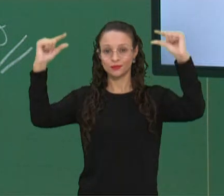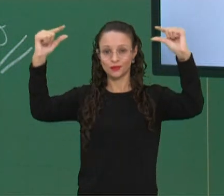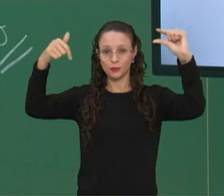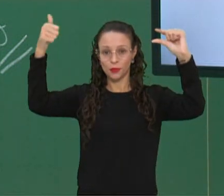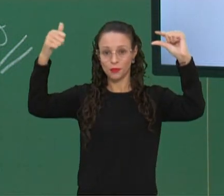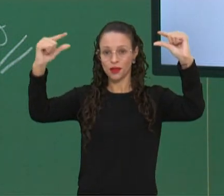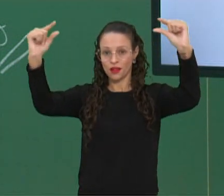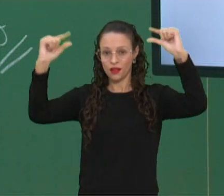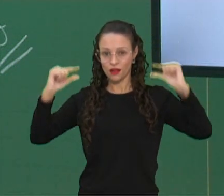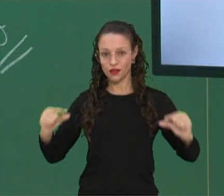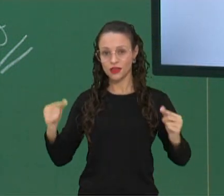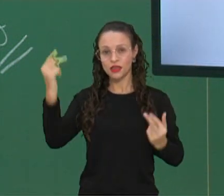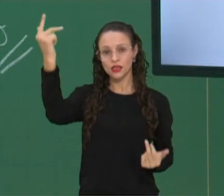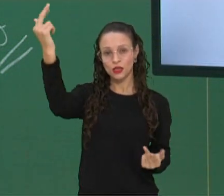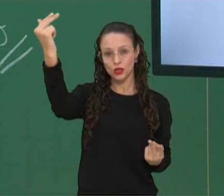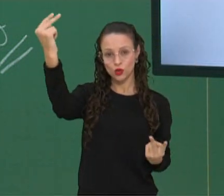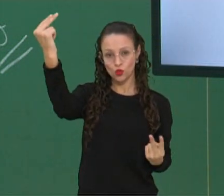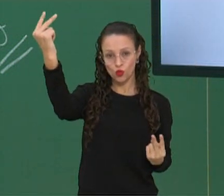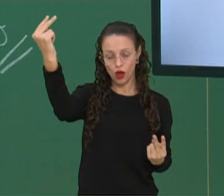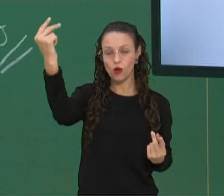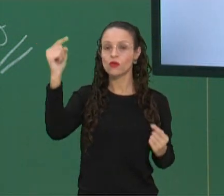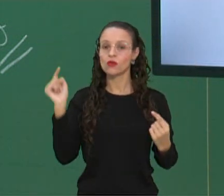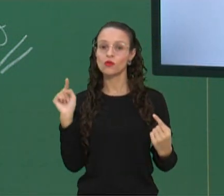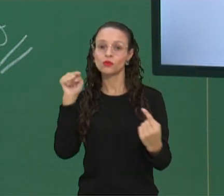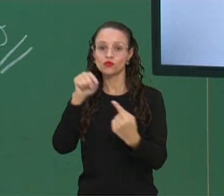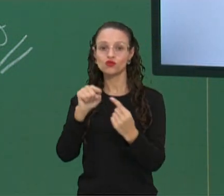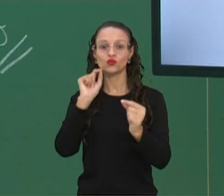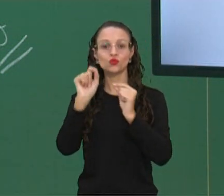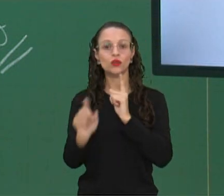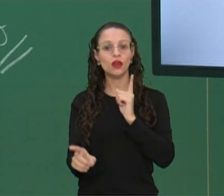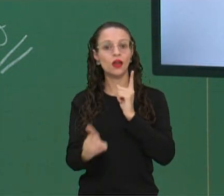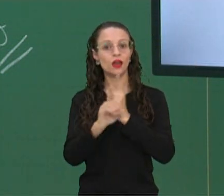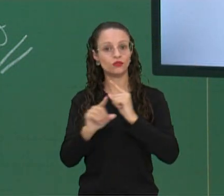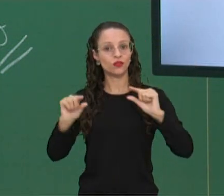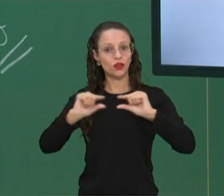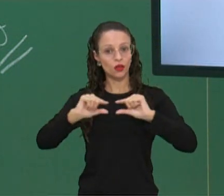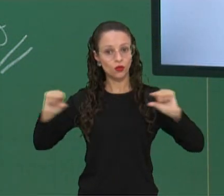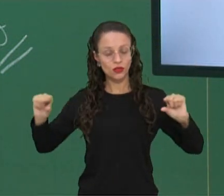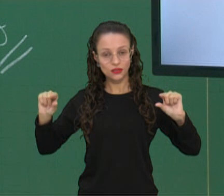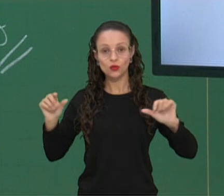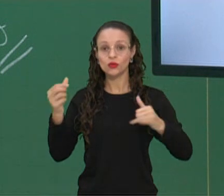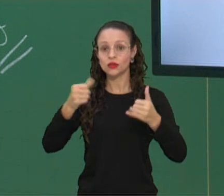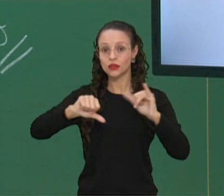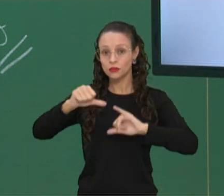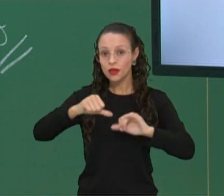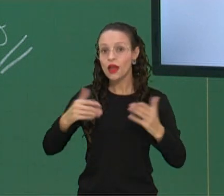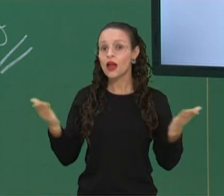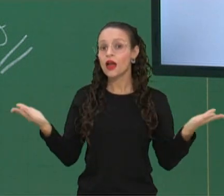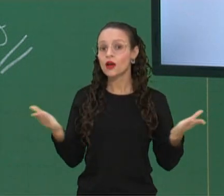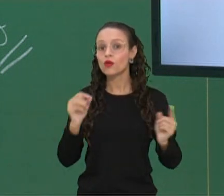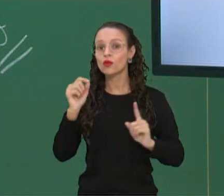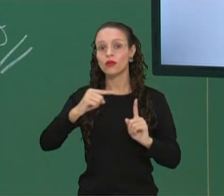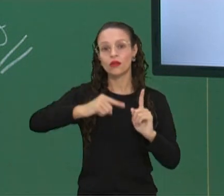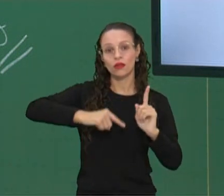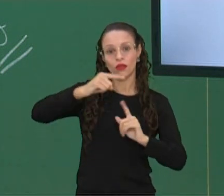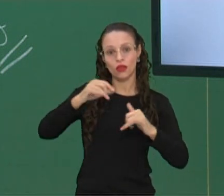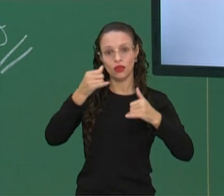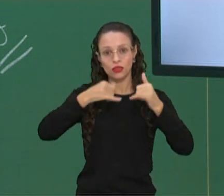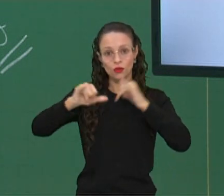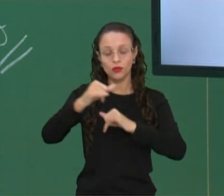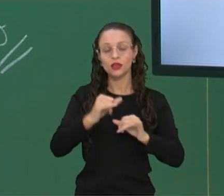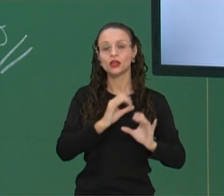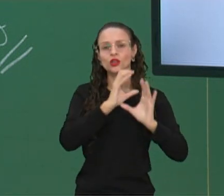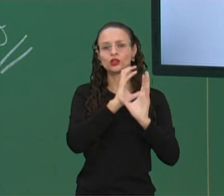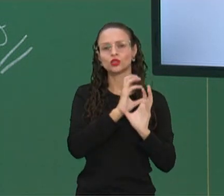de cima. Alcancei o objetivo de achar a minha equação química. Agora, o que eu vou fazer com a entalpia? Eu vou somar